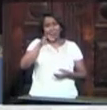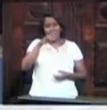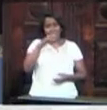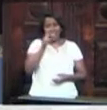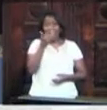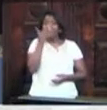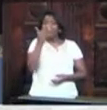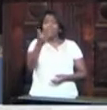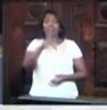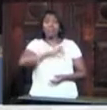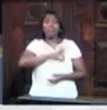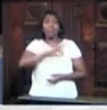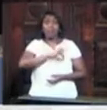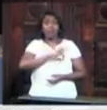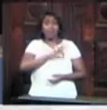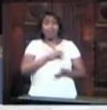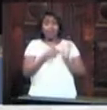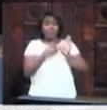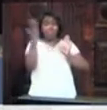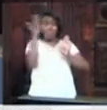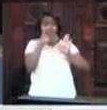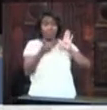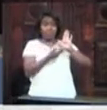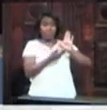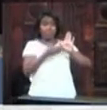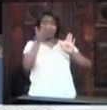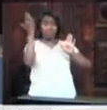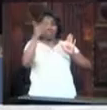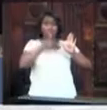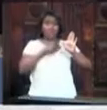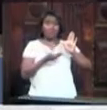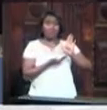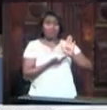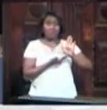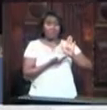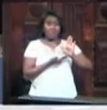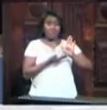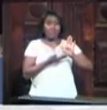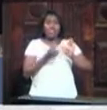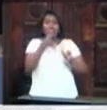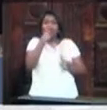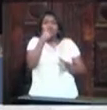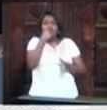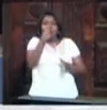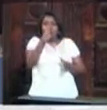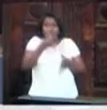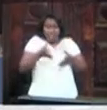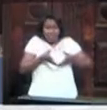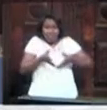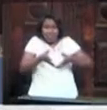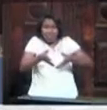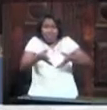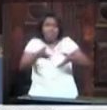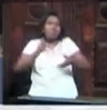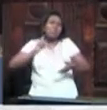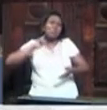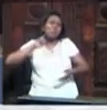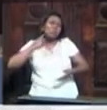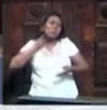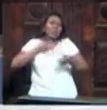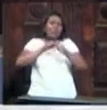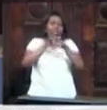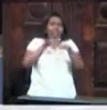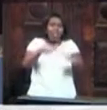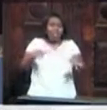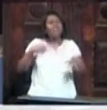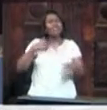Militar. Estão aqui as fotografias com o esgoto a céu aberto. Sei